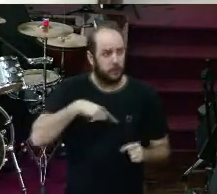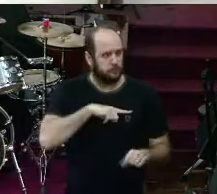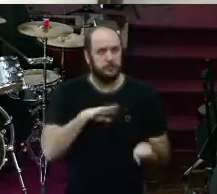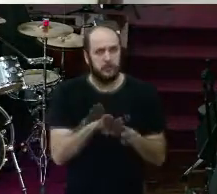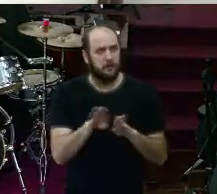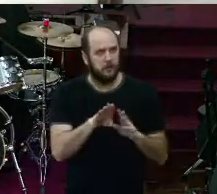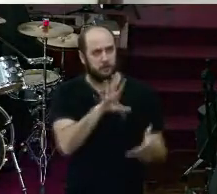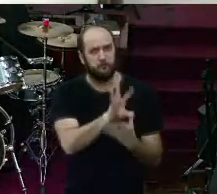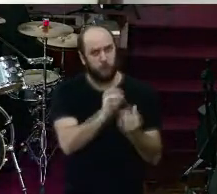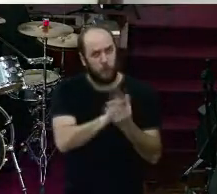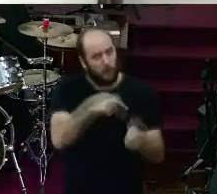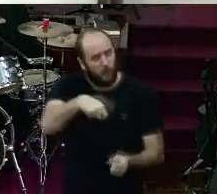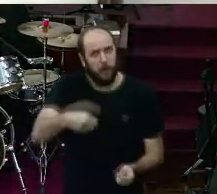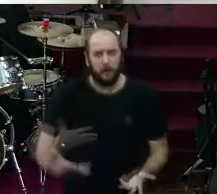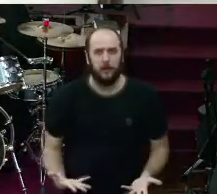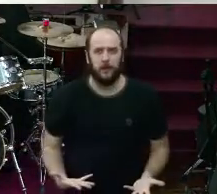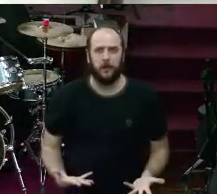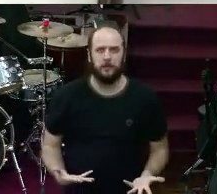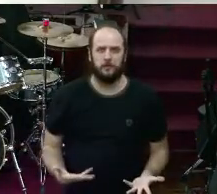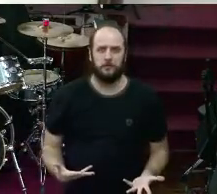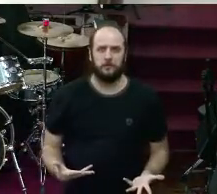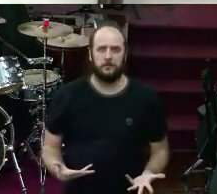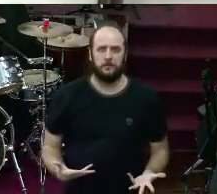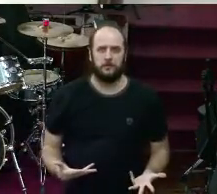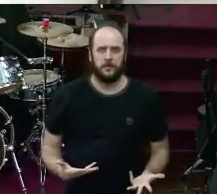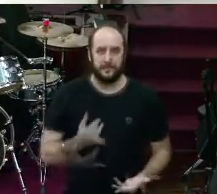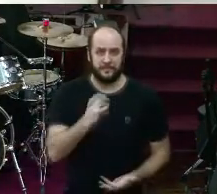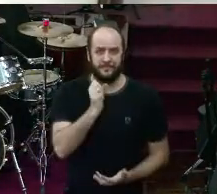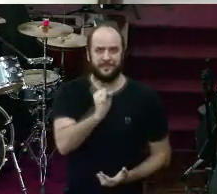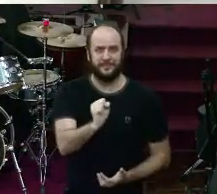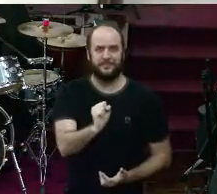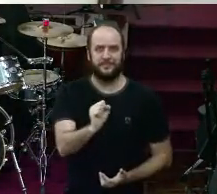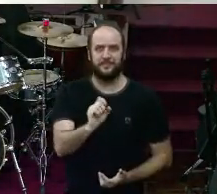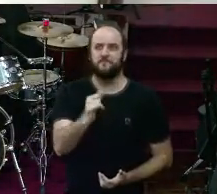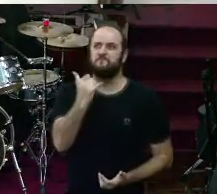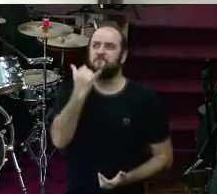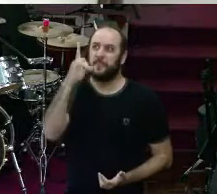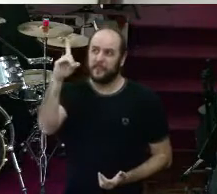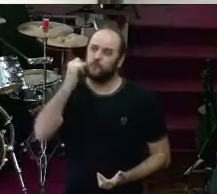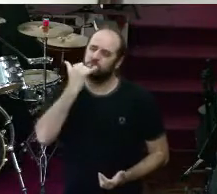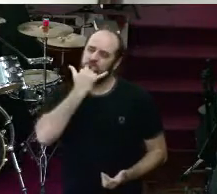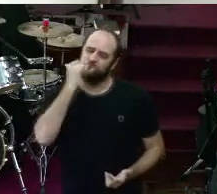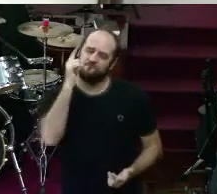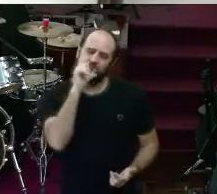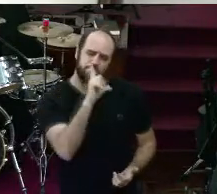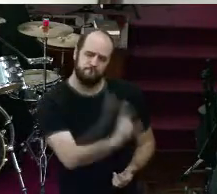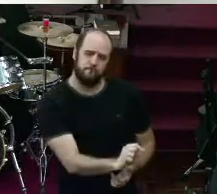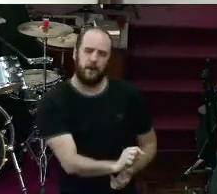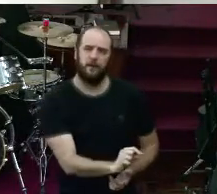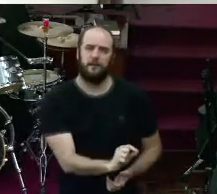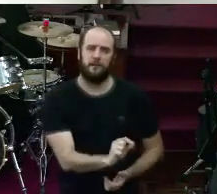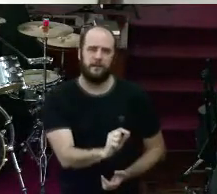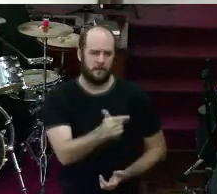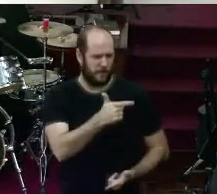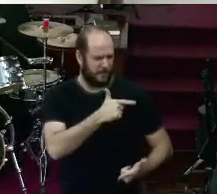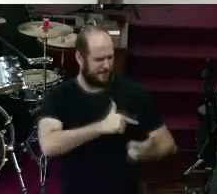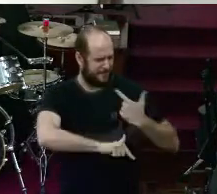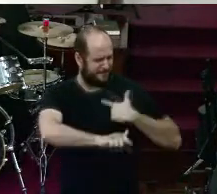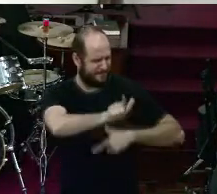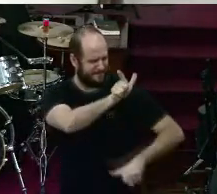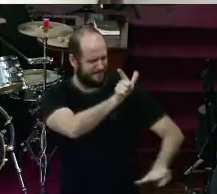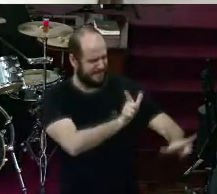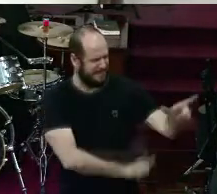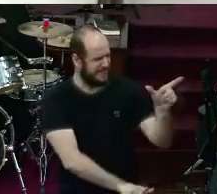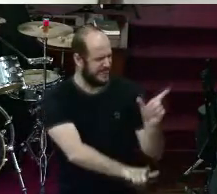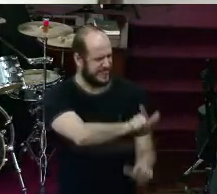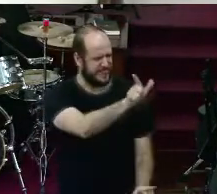sempre diante dessa majestade, ele recebe da parte de Deus o perdão. a purificação dos seus pecados, situado ali na região